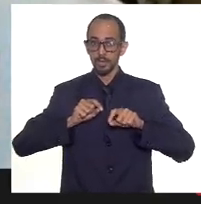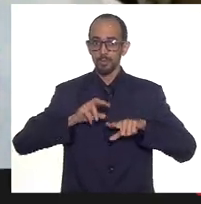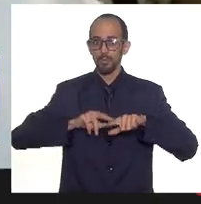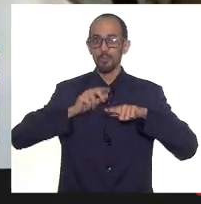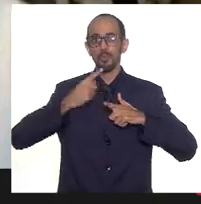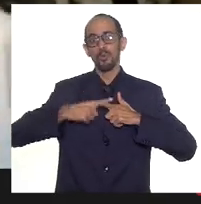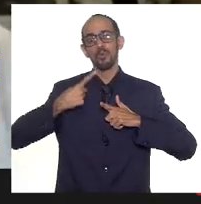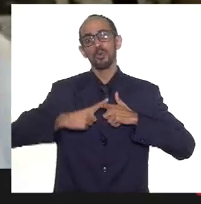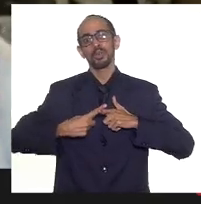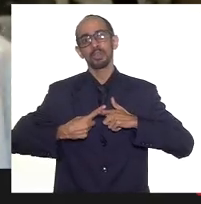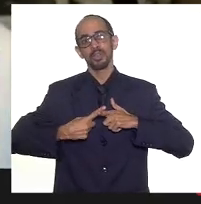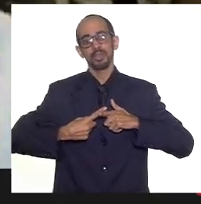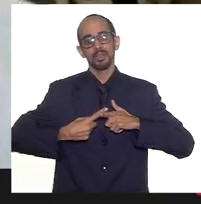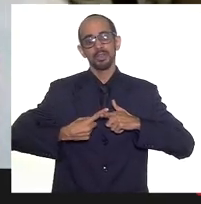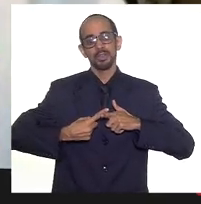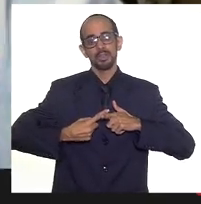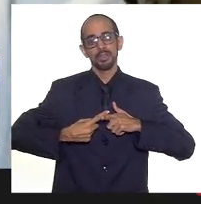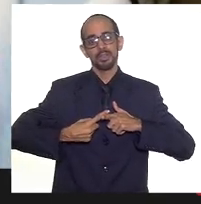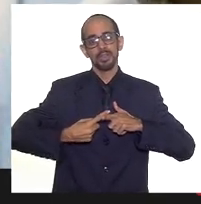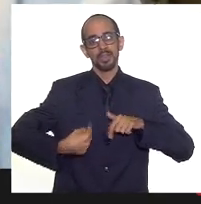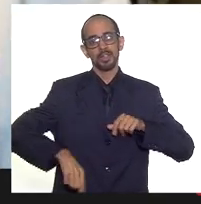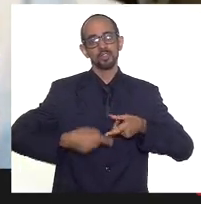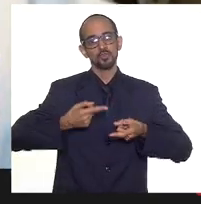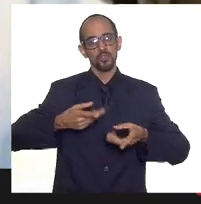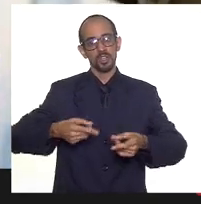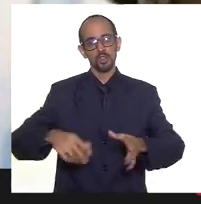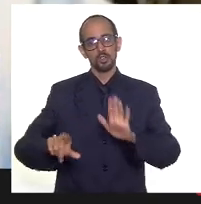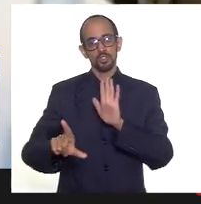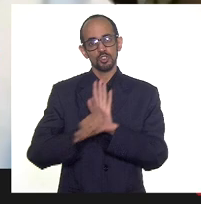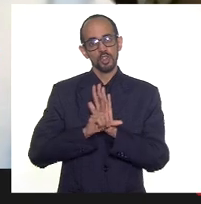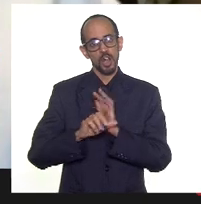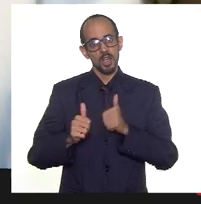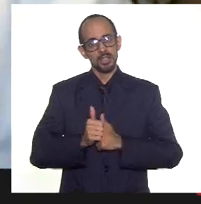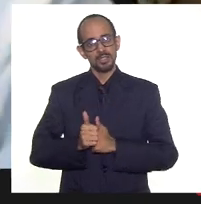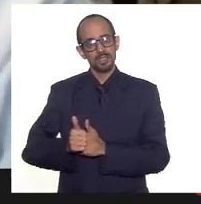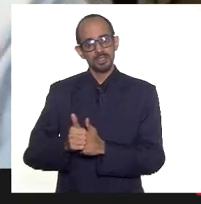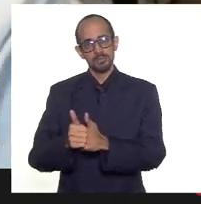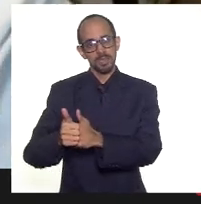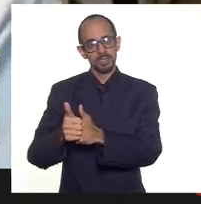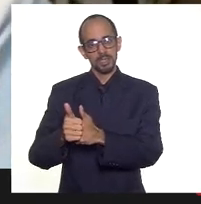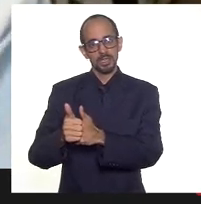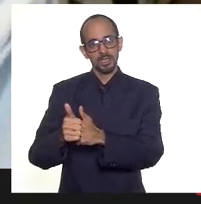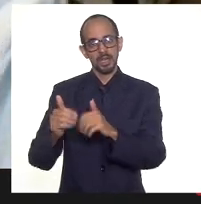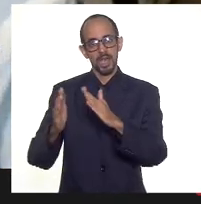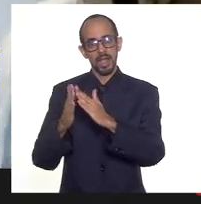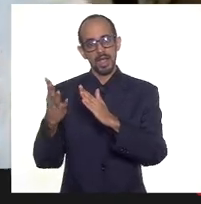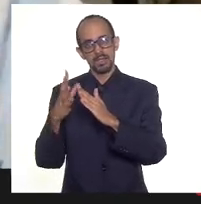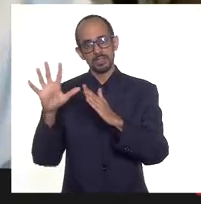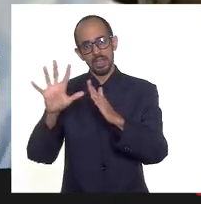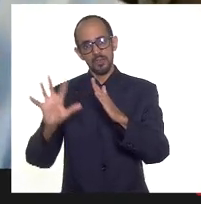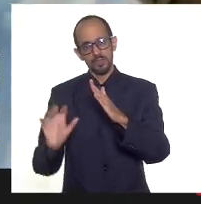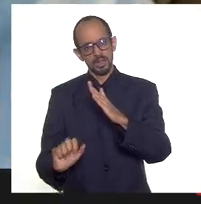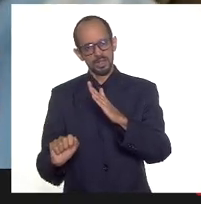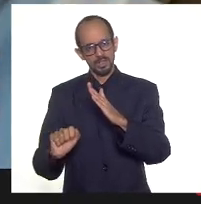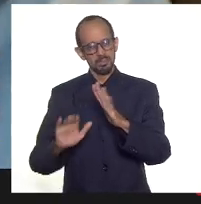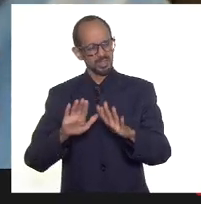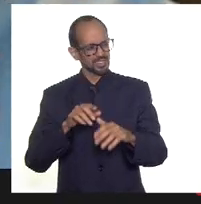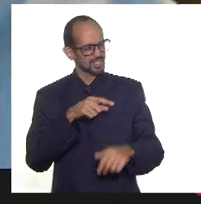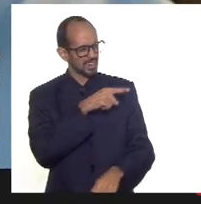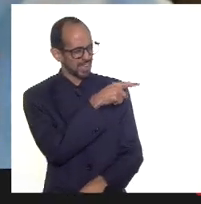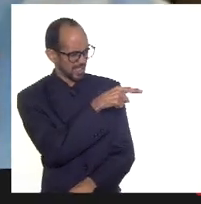traficantes perseguirem terreiros de Umbanda em algumas comunidades. Ah, porque no início eu falei, será que o cara se converteu e virou